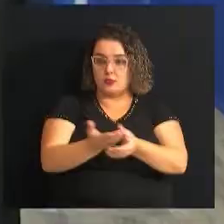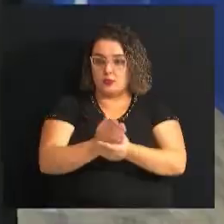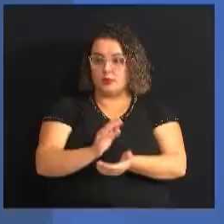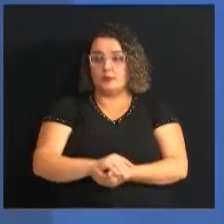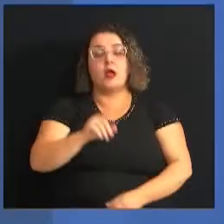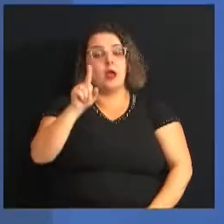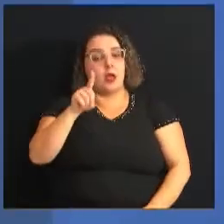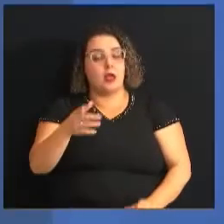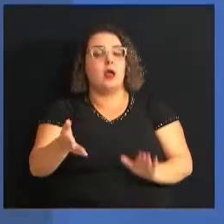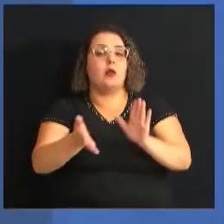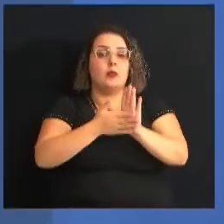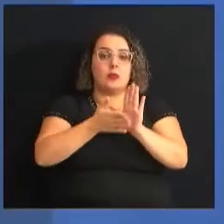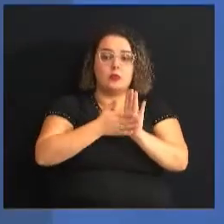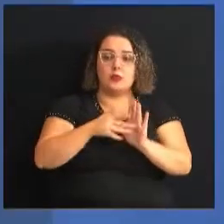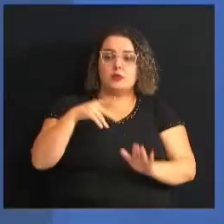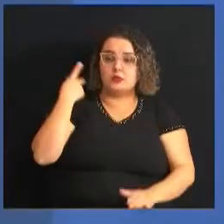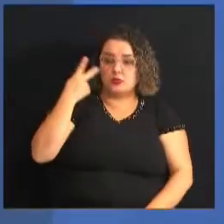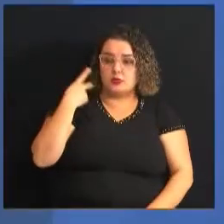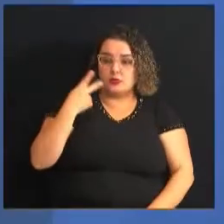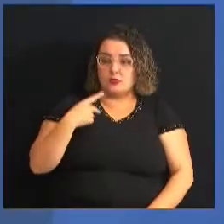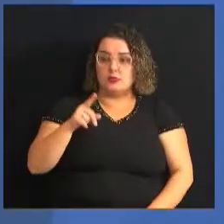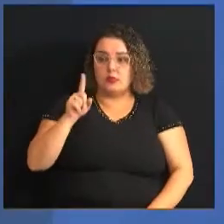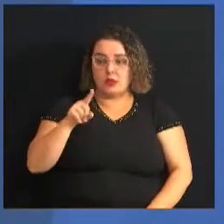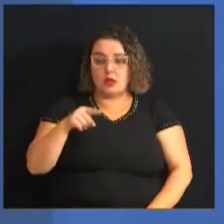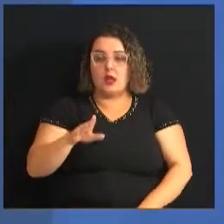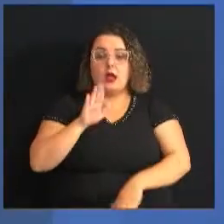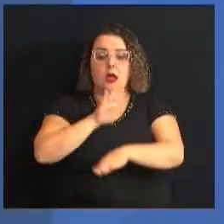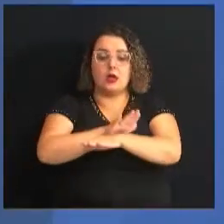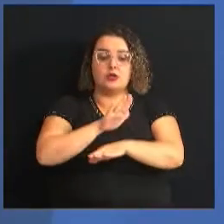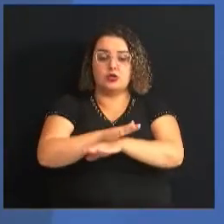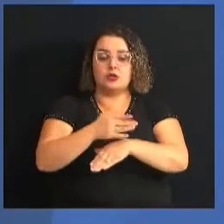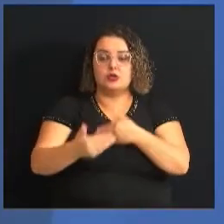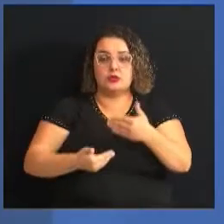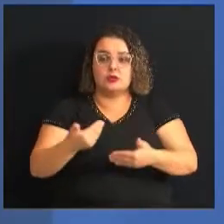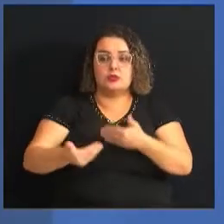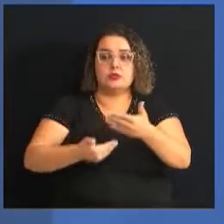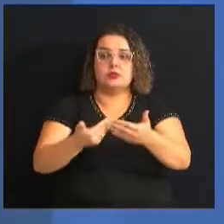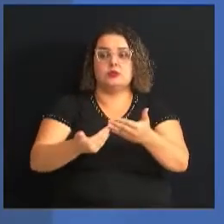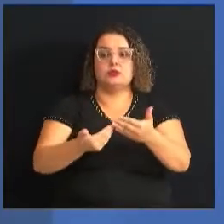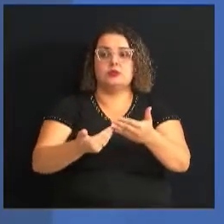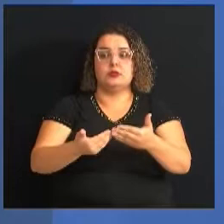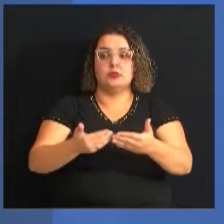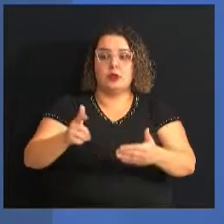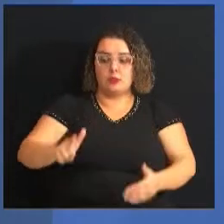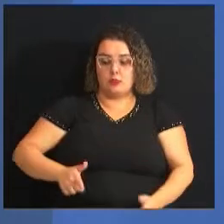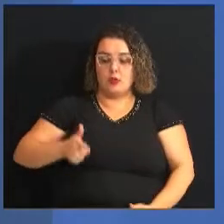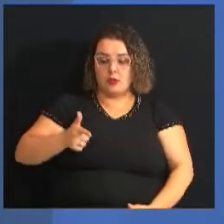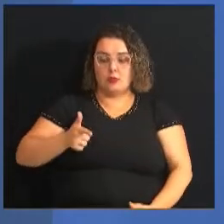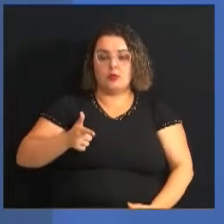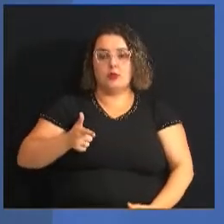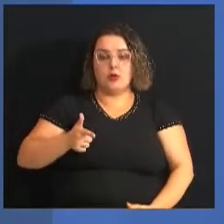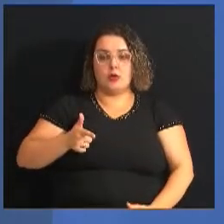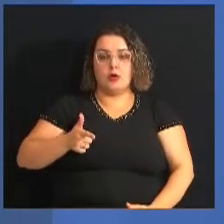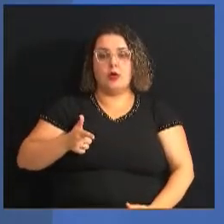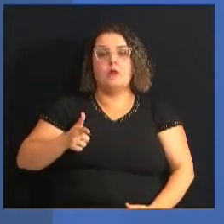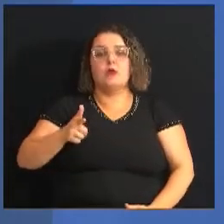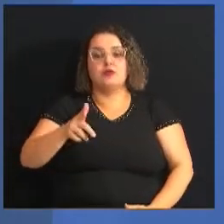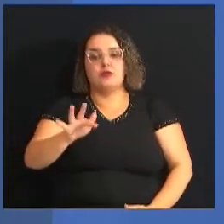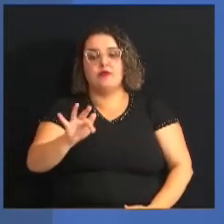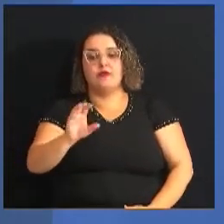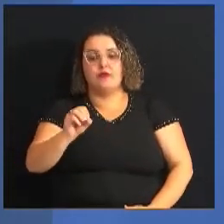a proposta do vereador é auxiliar no processo de porte de arma de fogo em tempo integral